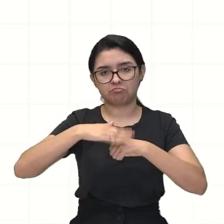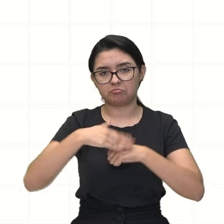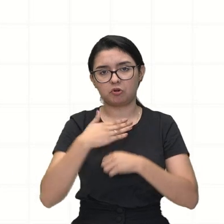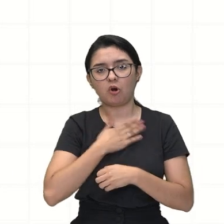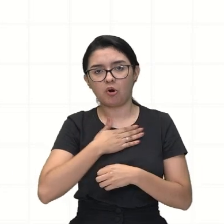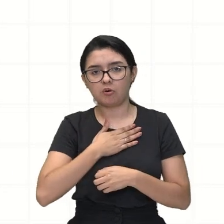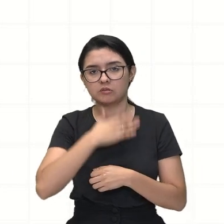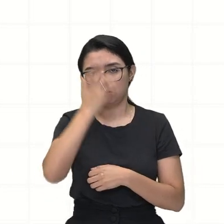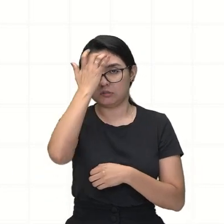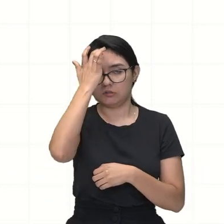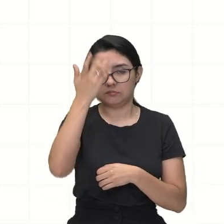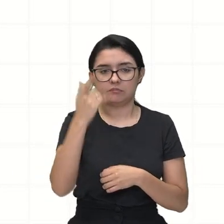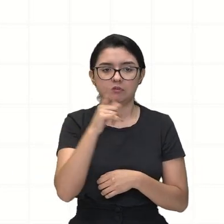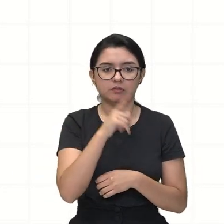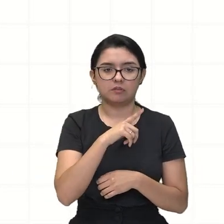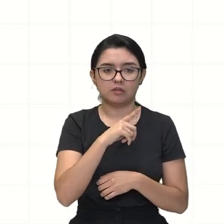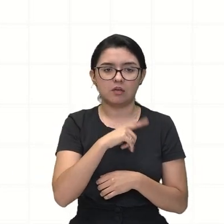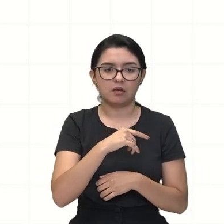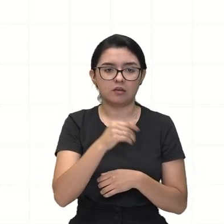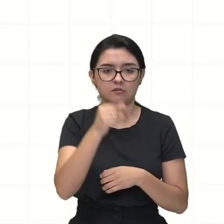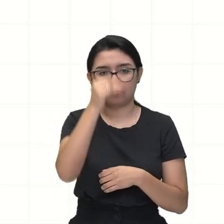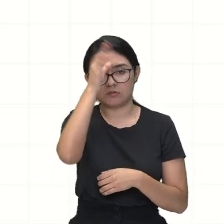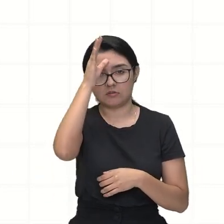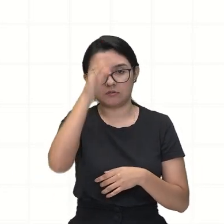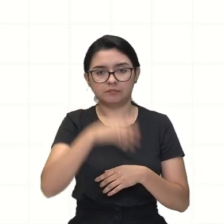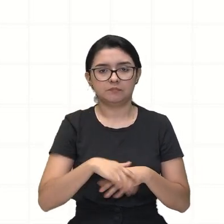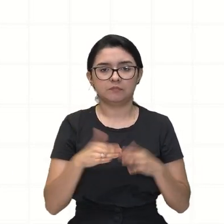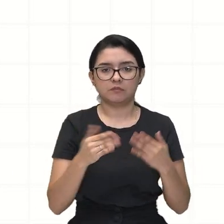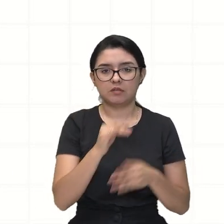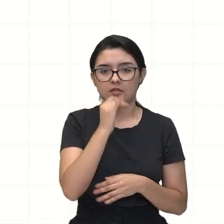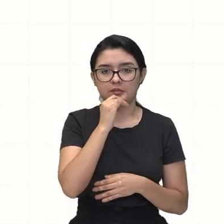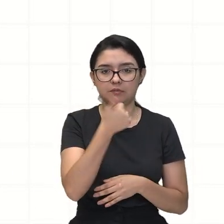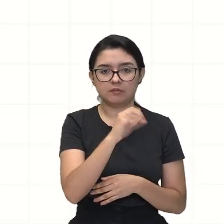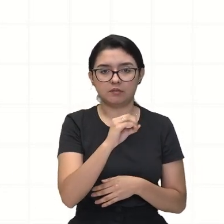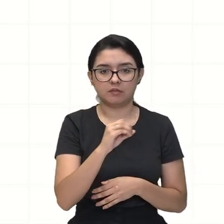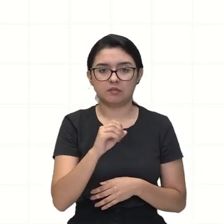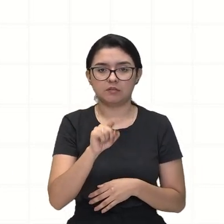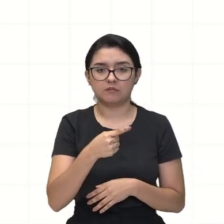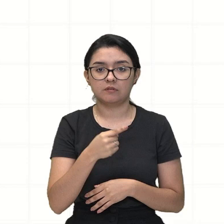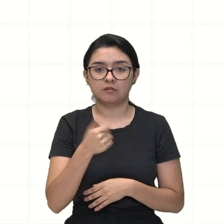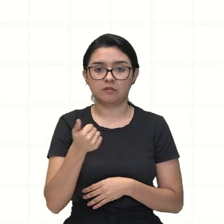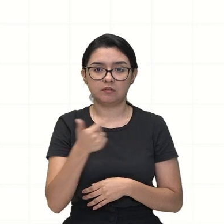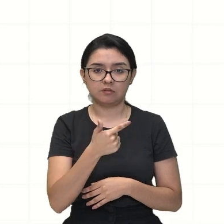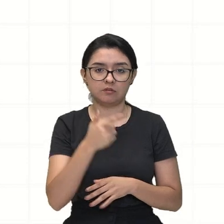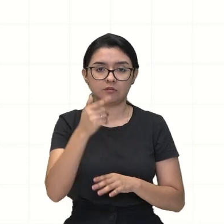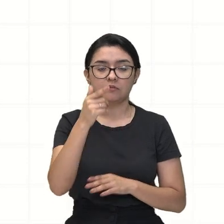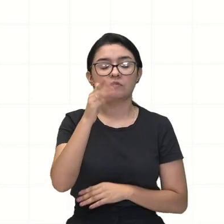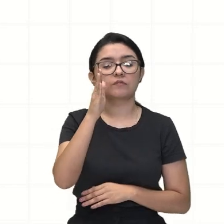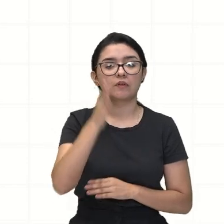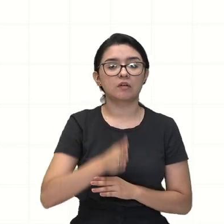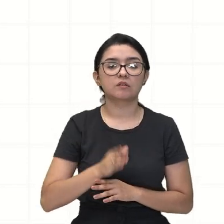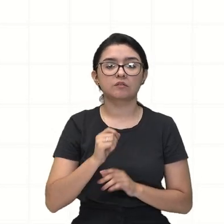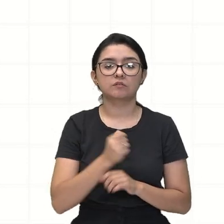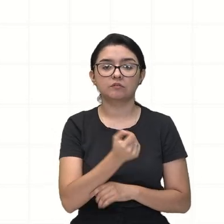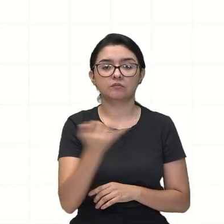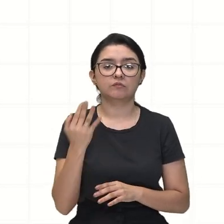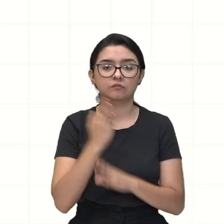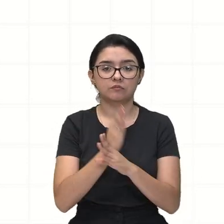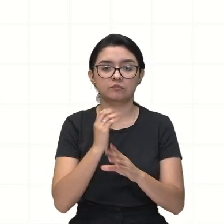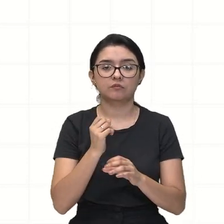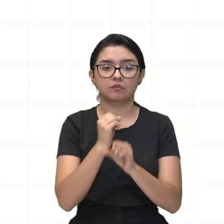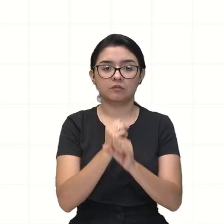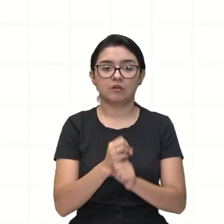confortável, né? Você pegar aqui e sair dividindo 10 e 12, né? Você vai encontrar aqui o seu